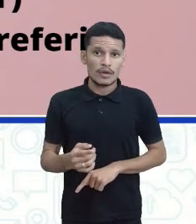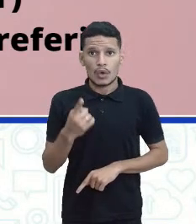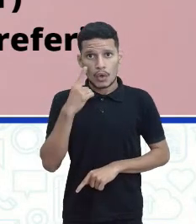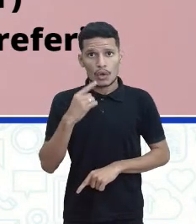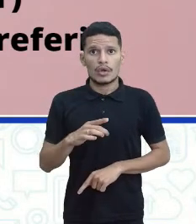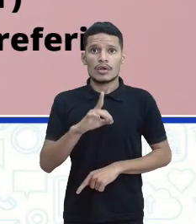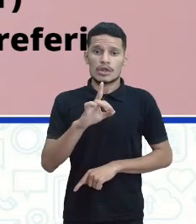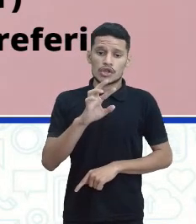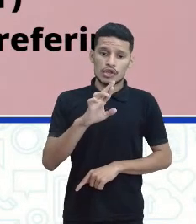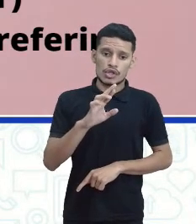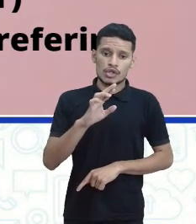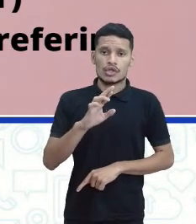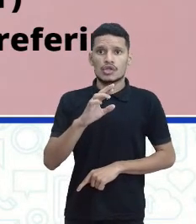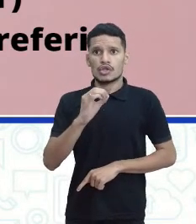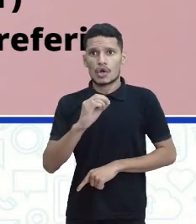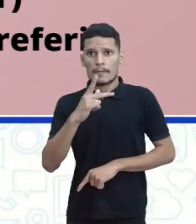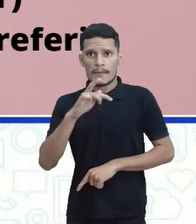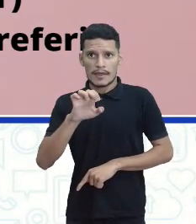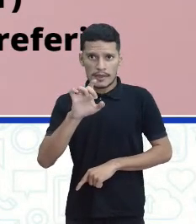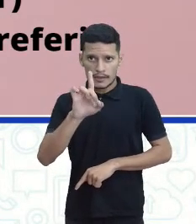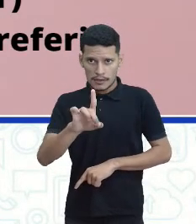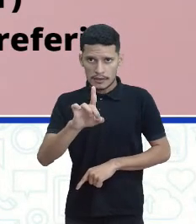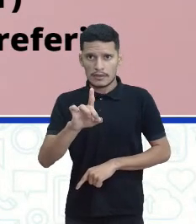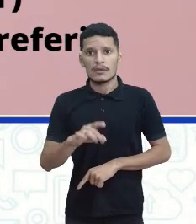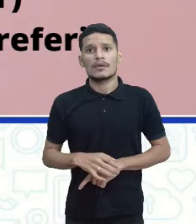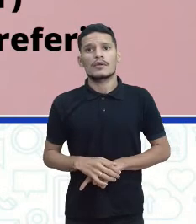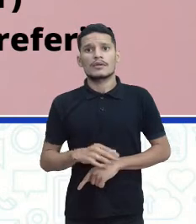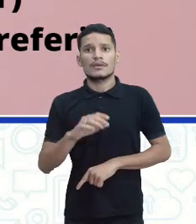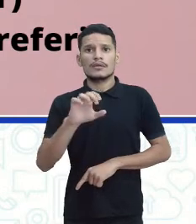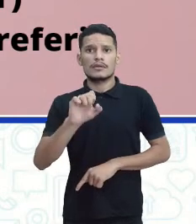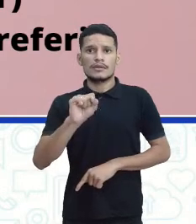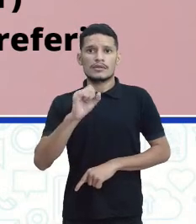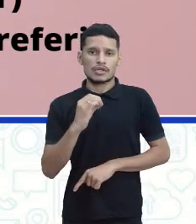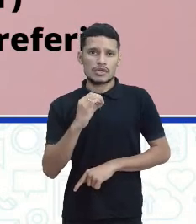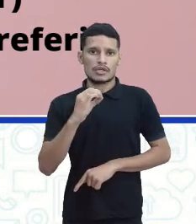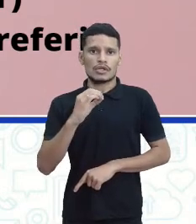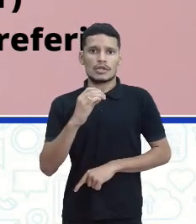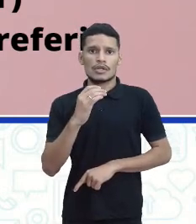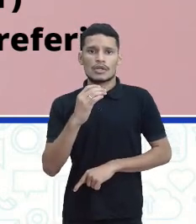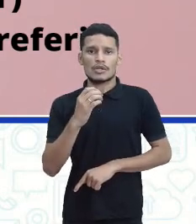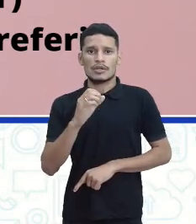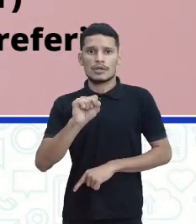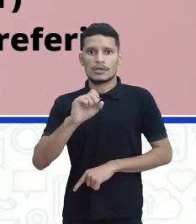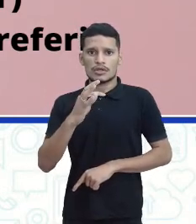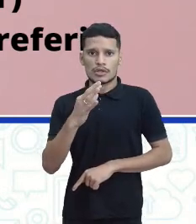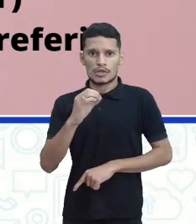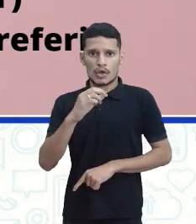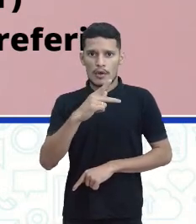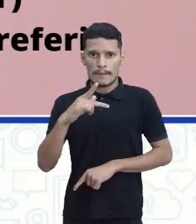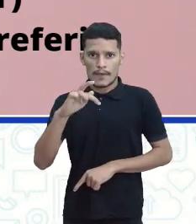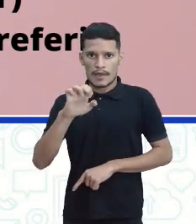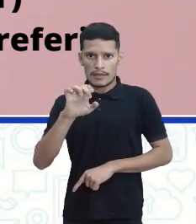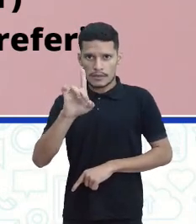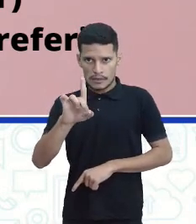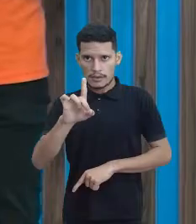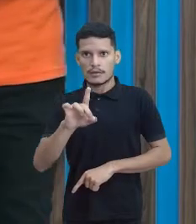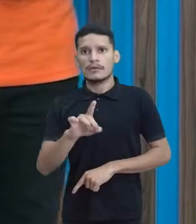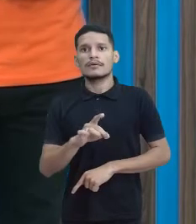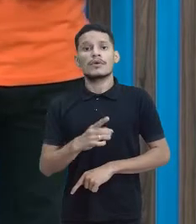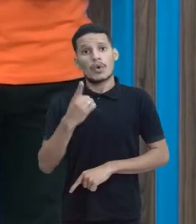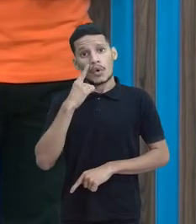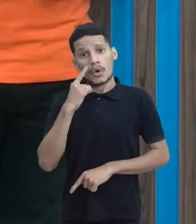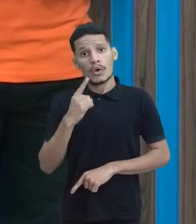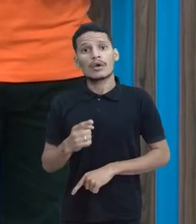it, stop it, preferred. Né? Então a gente vai colocar... Desculpa,